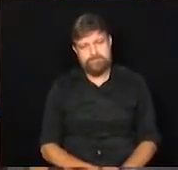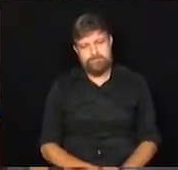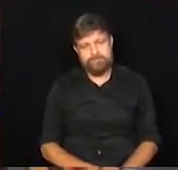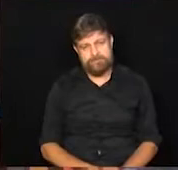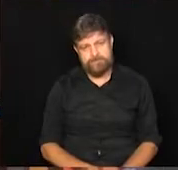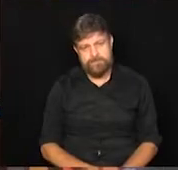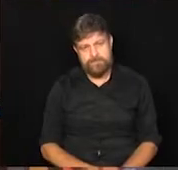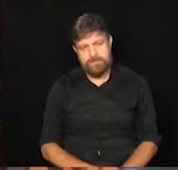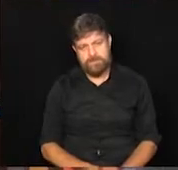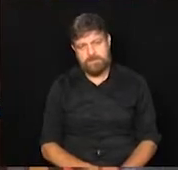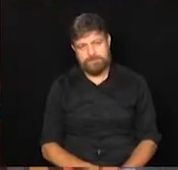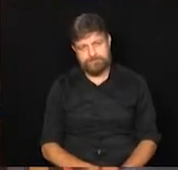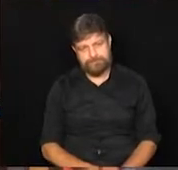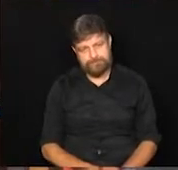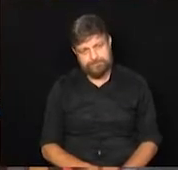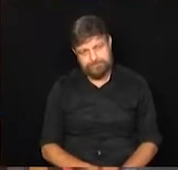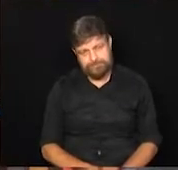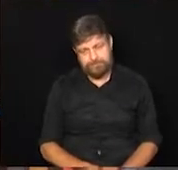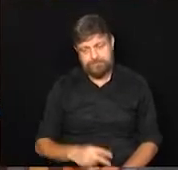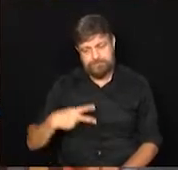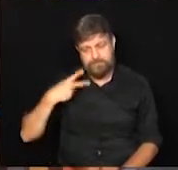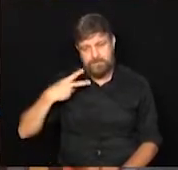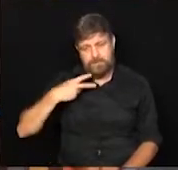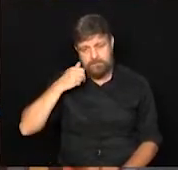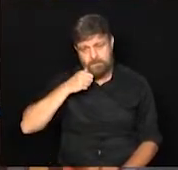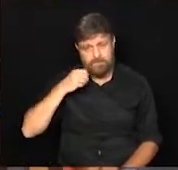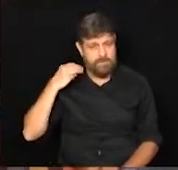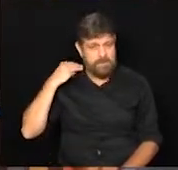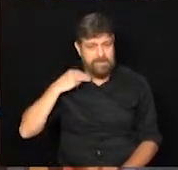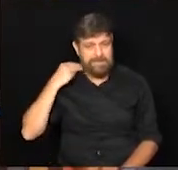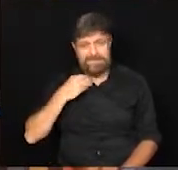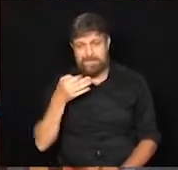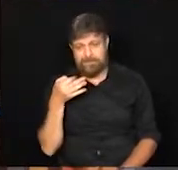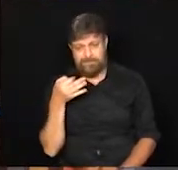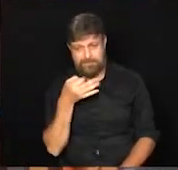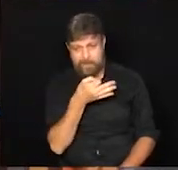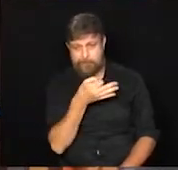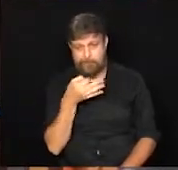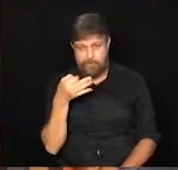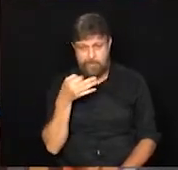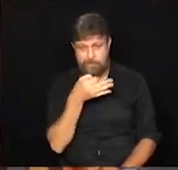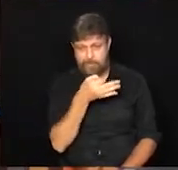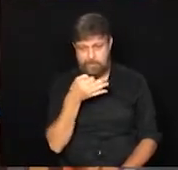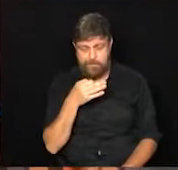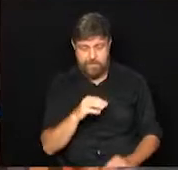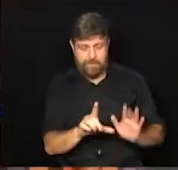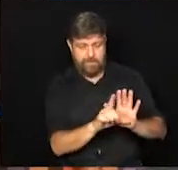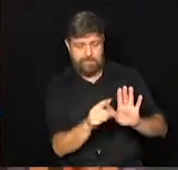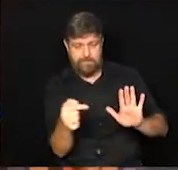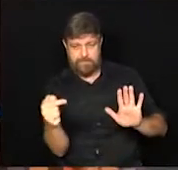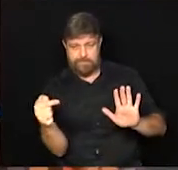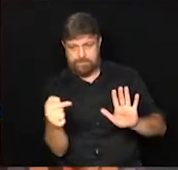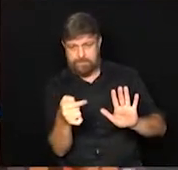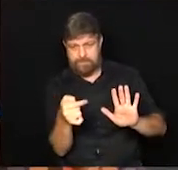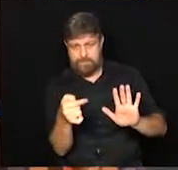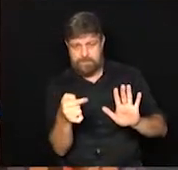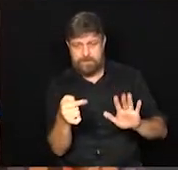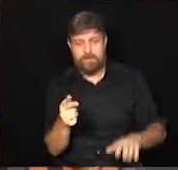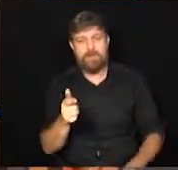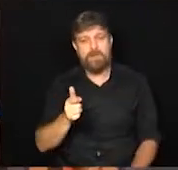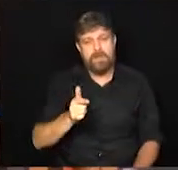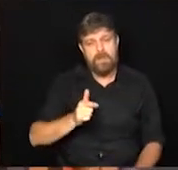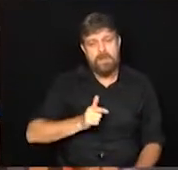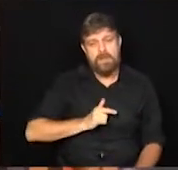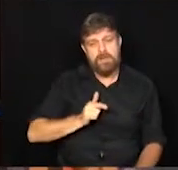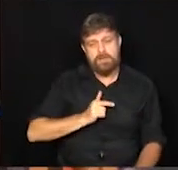na fala da vereadora, quando ela falou, né, que a Lei Maria da Penha é uma lei que ela tem uma